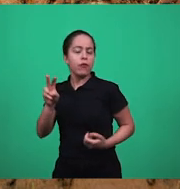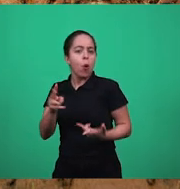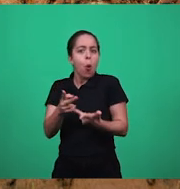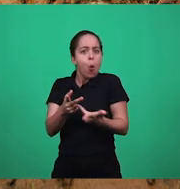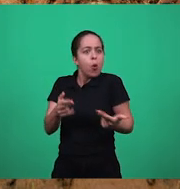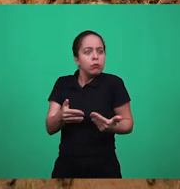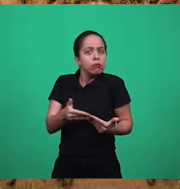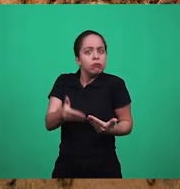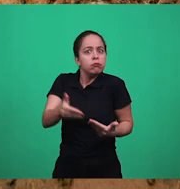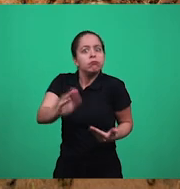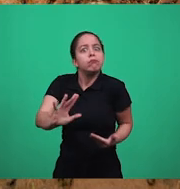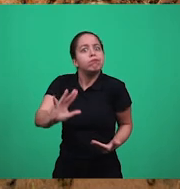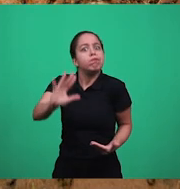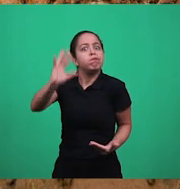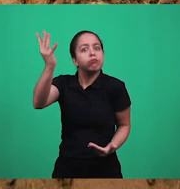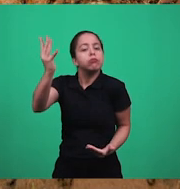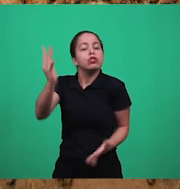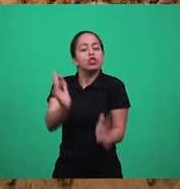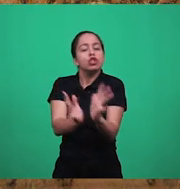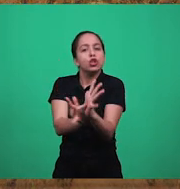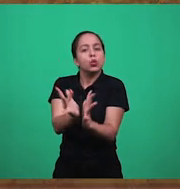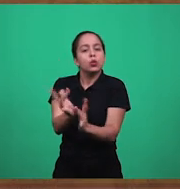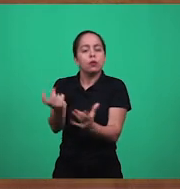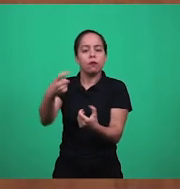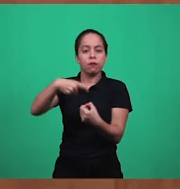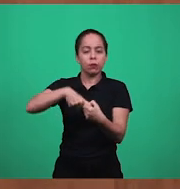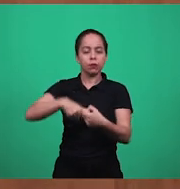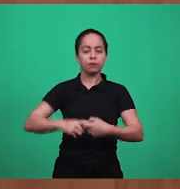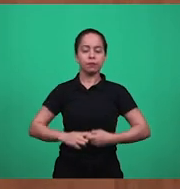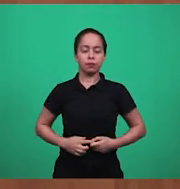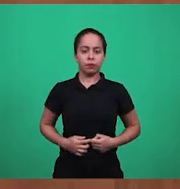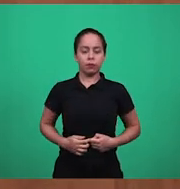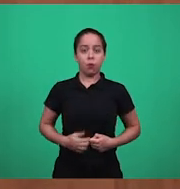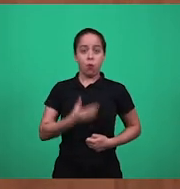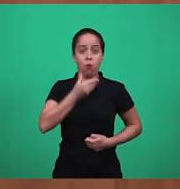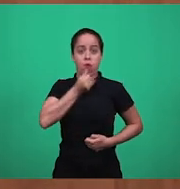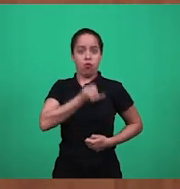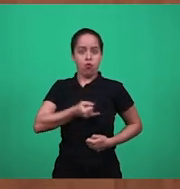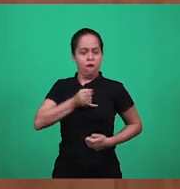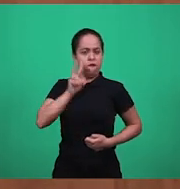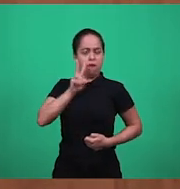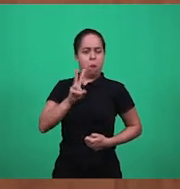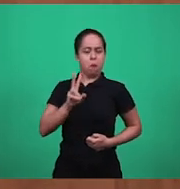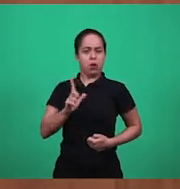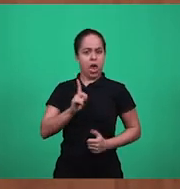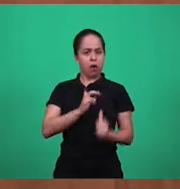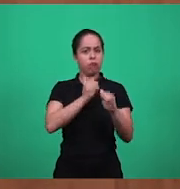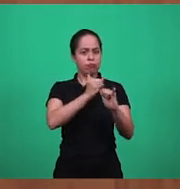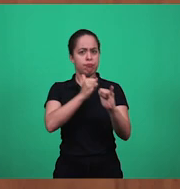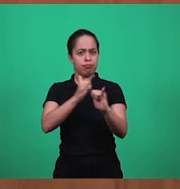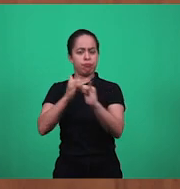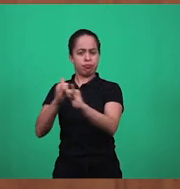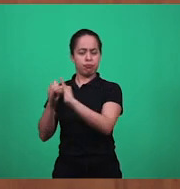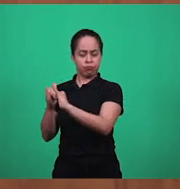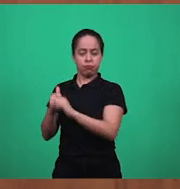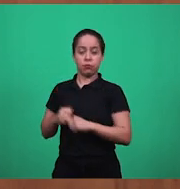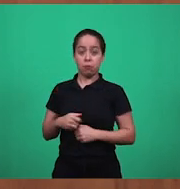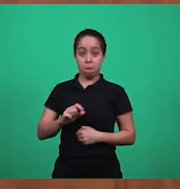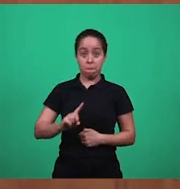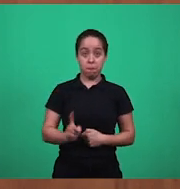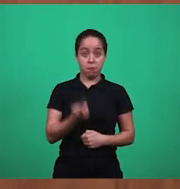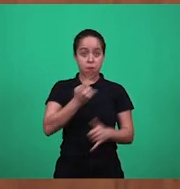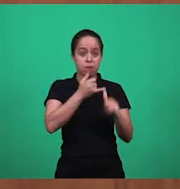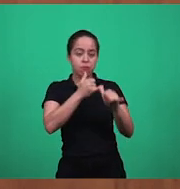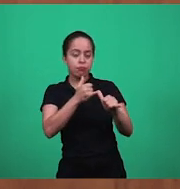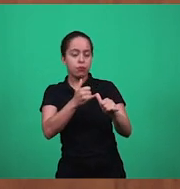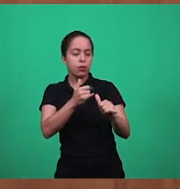está pertinho de Jesus voltar. E João viu que trombetas tocariam. E a primeira trombeta tocaria